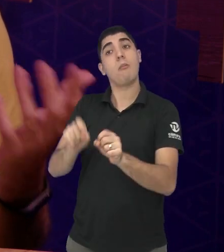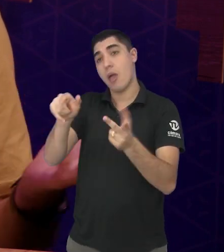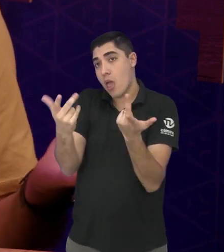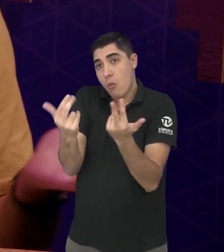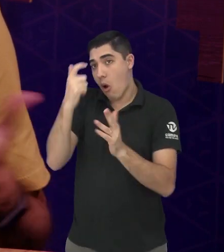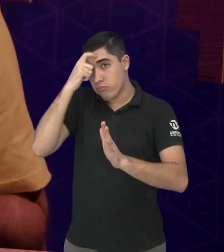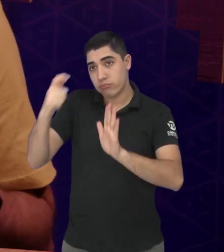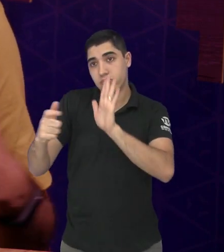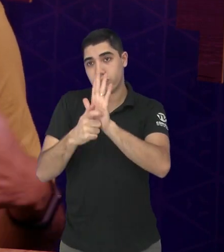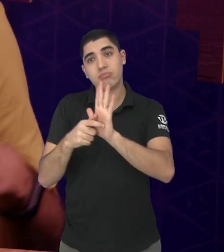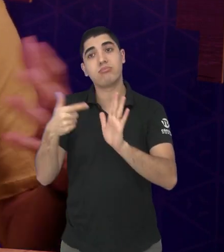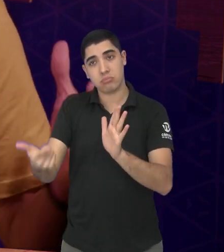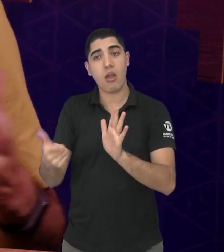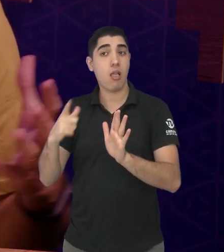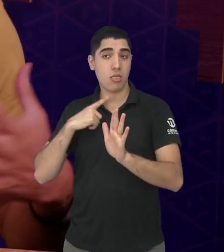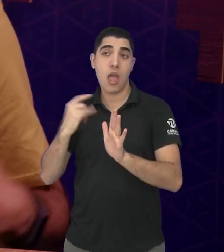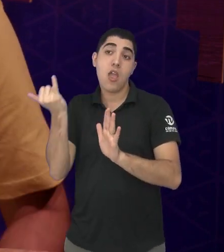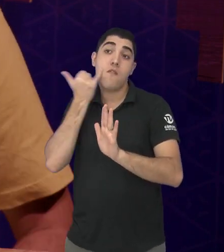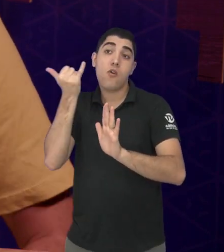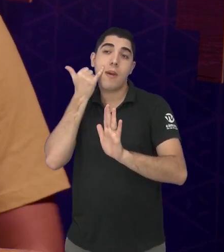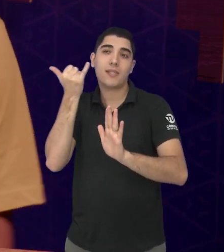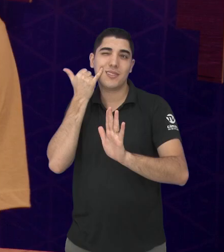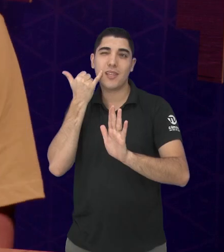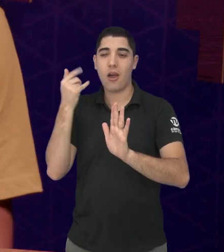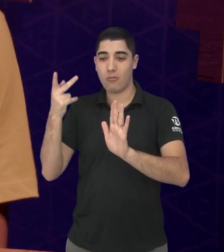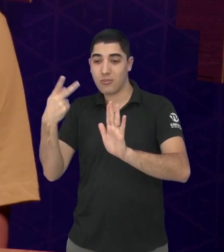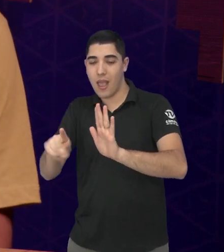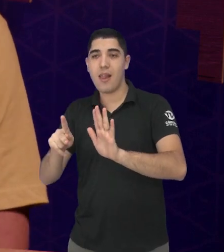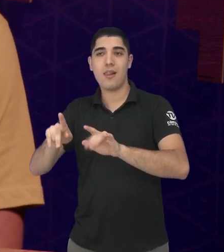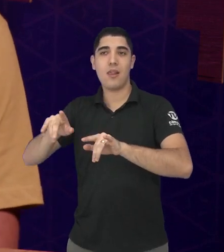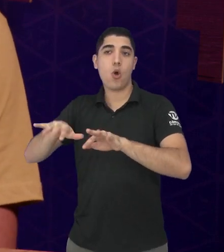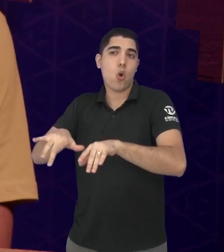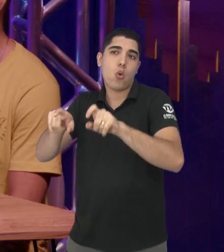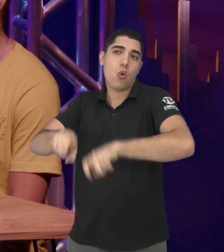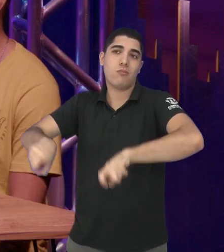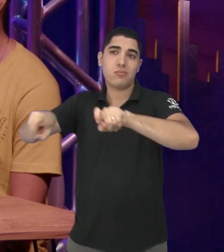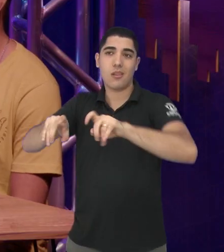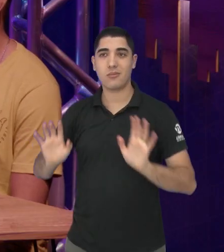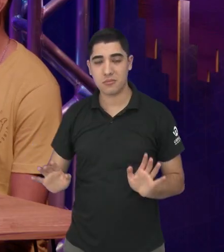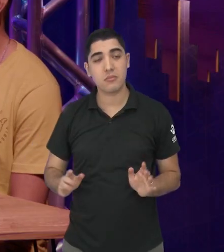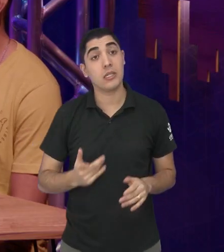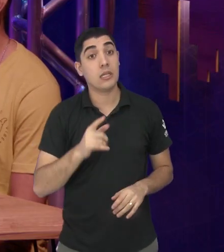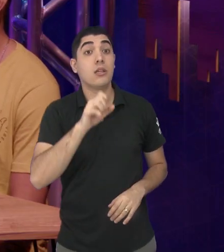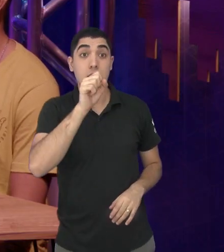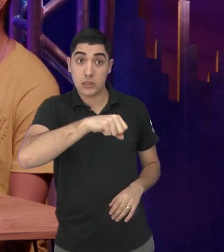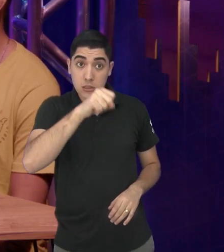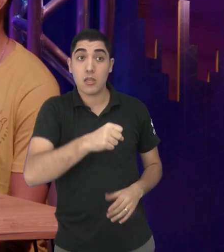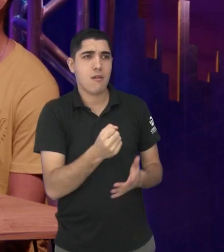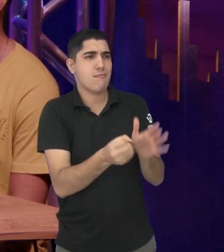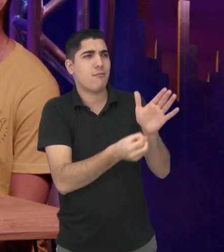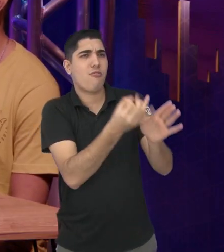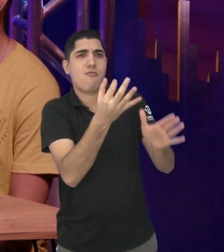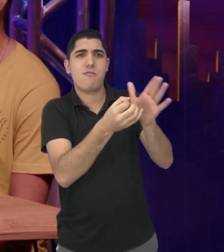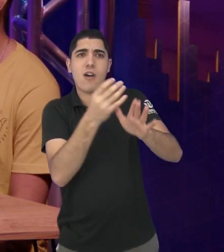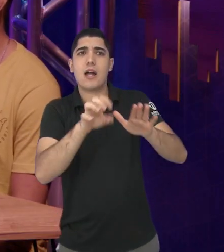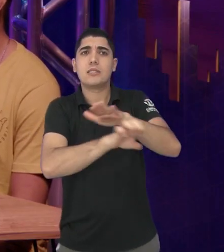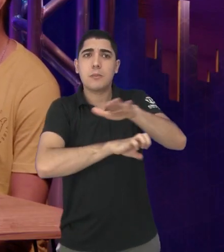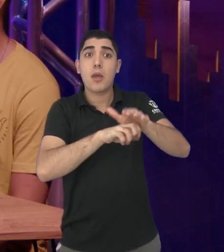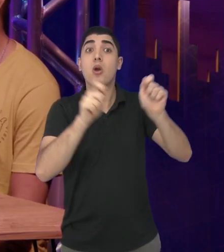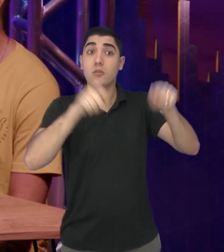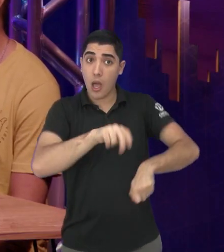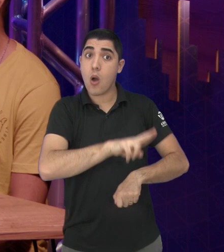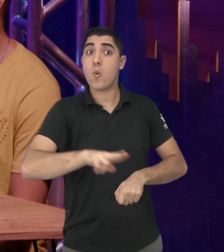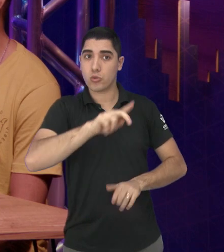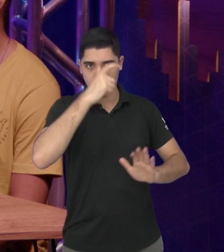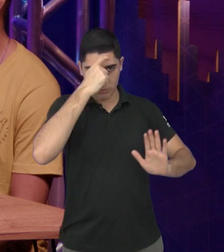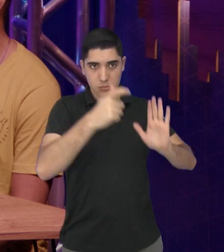uma inteligência artificial, um computador, um banco de dados autônomo, né? Sim, e atualmente muitas empresas utilizam a inteligência artificial, né?